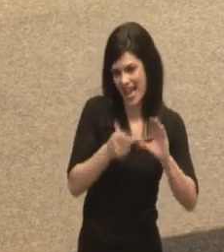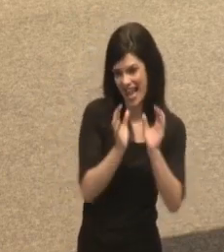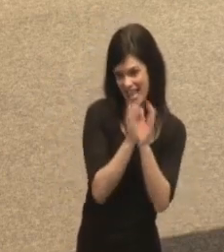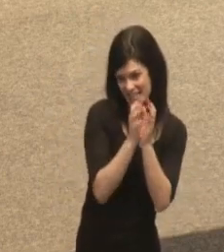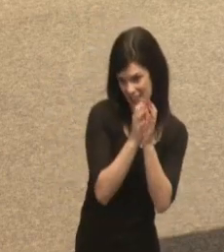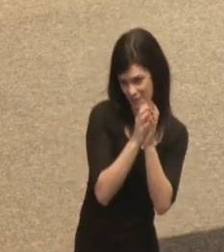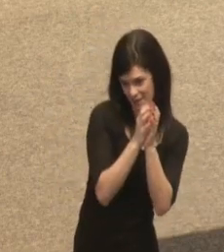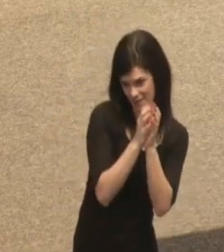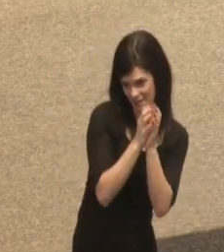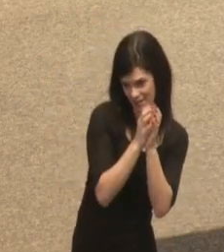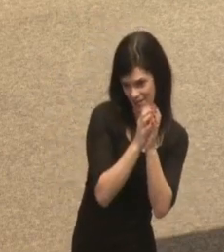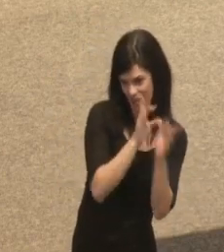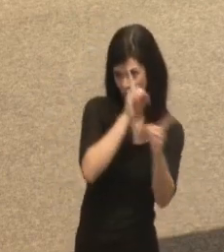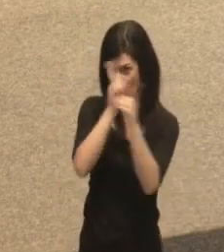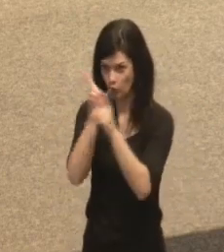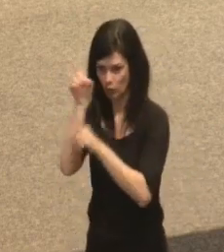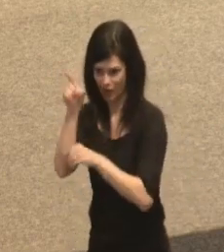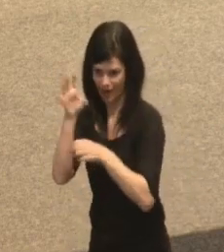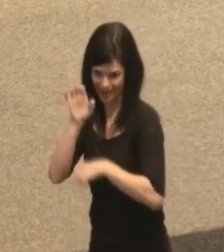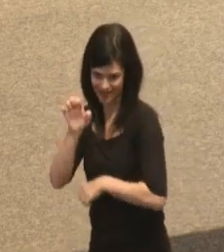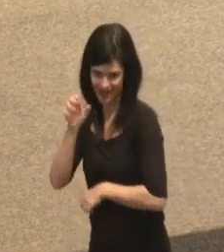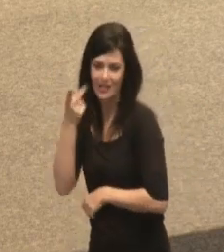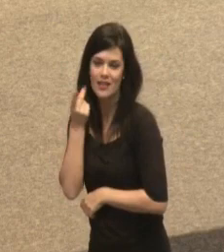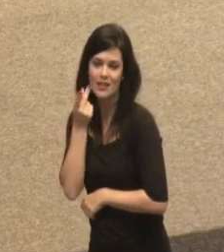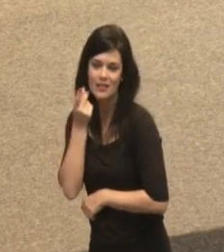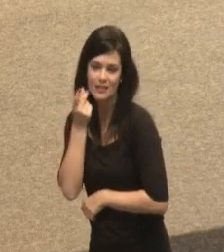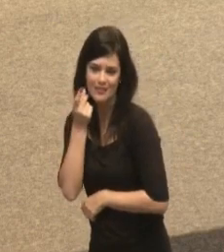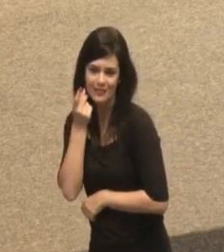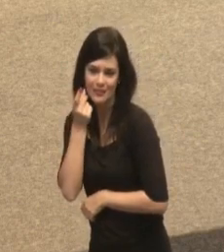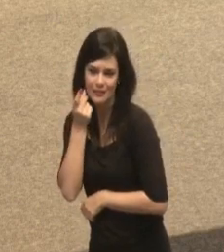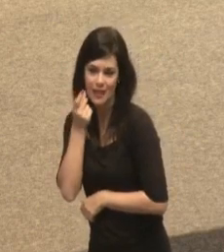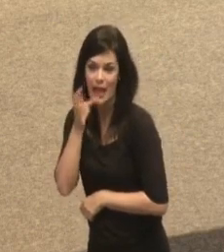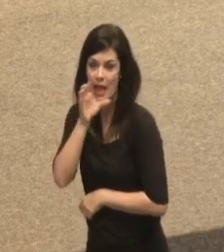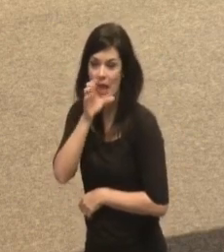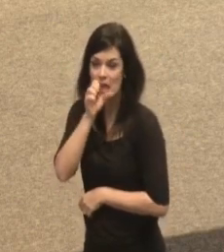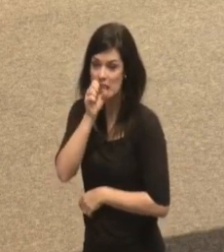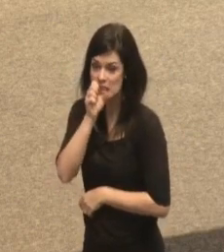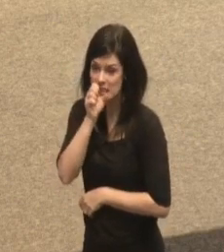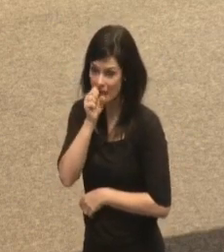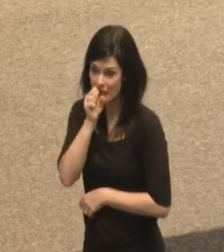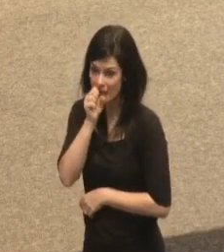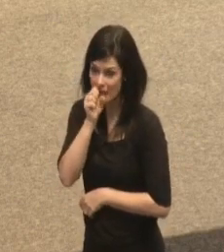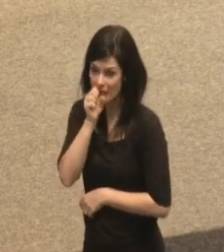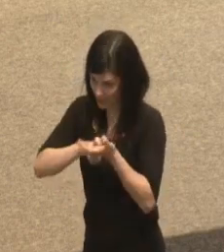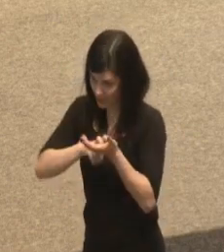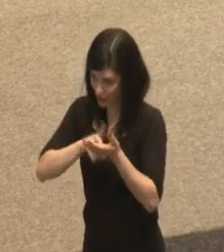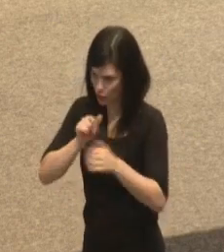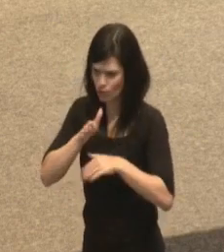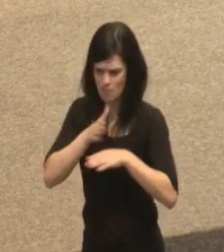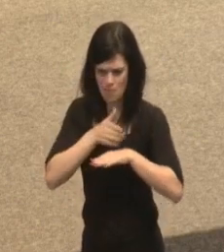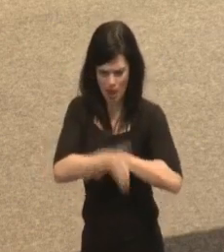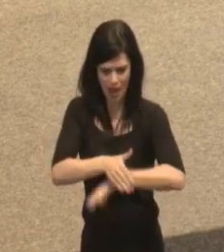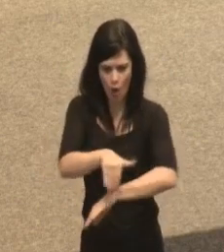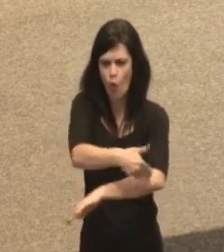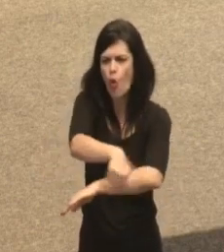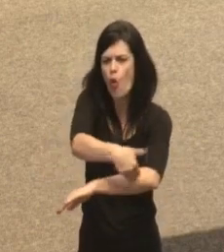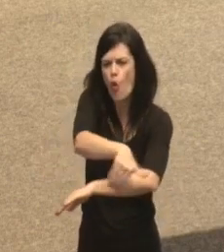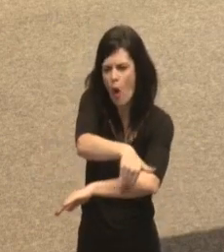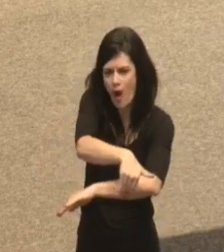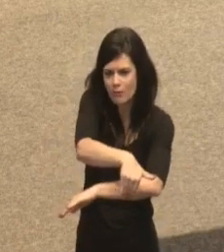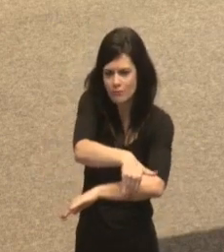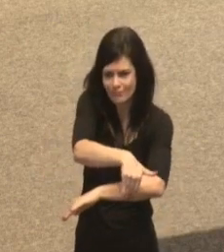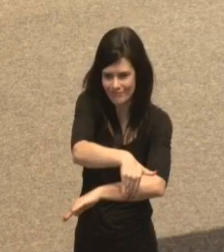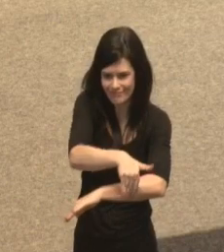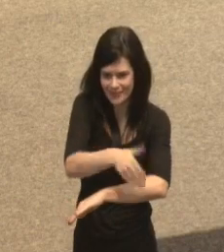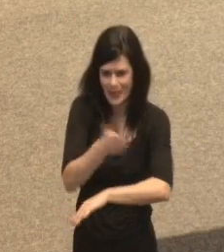cantar conosco lá nessa programação missionária, e no sábado de manhã nós iríamos para a rua, para a praça, trabalhar com os meninos da